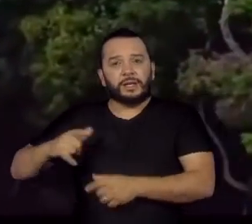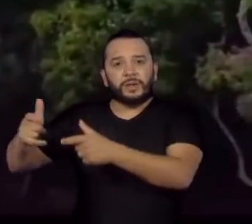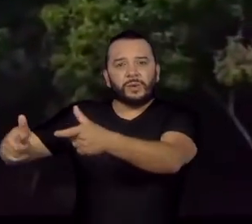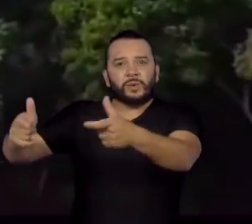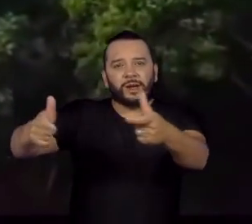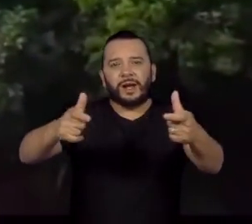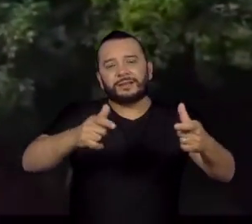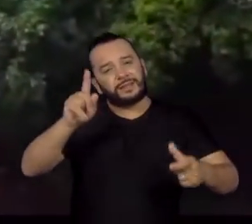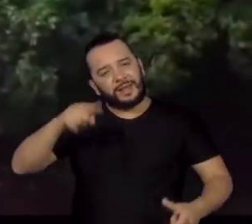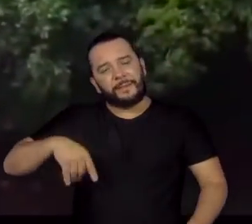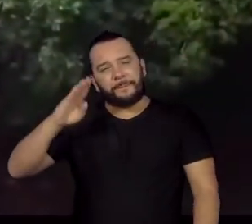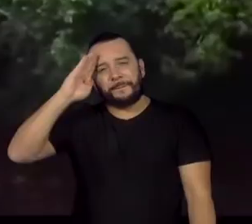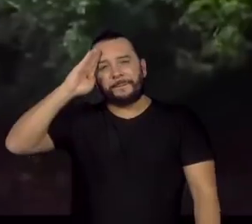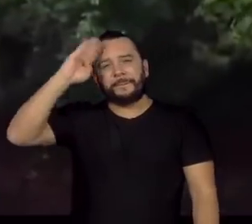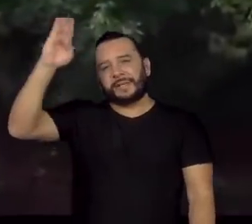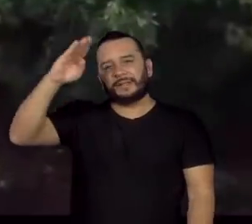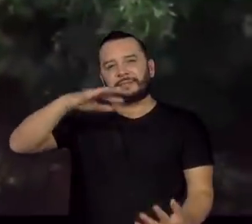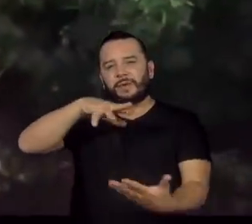estratégicos.